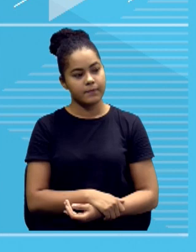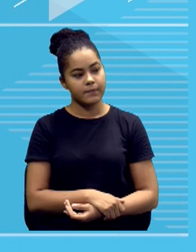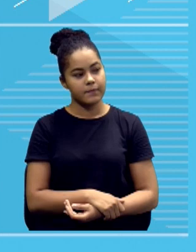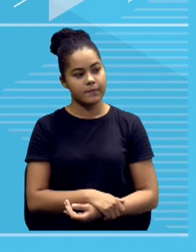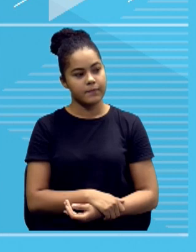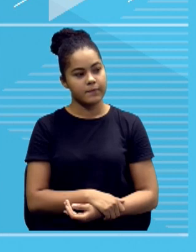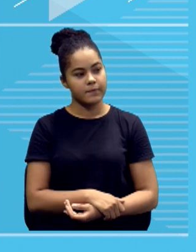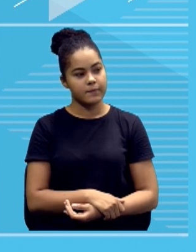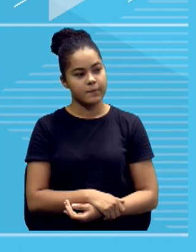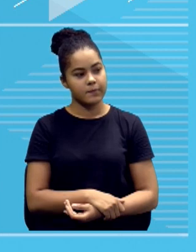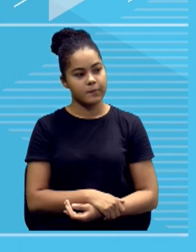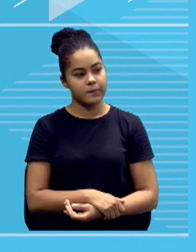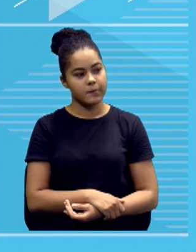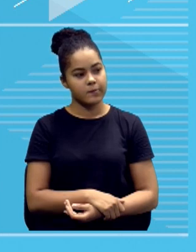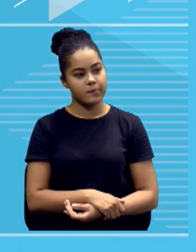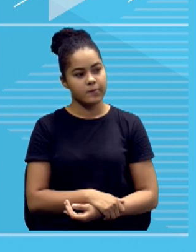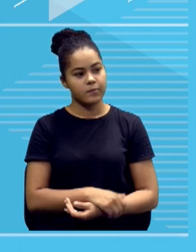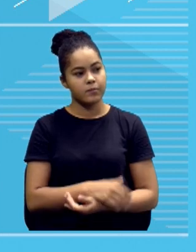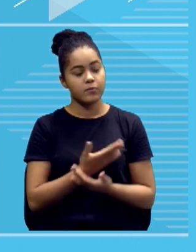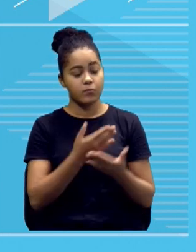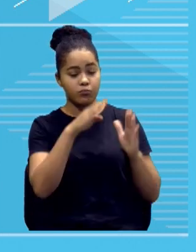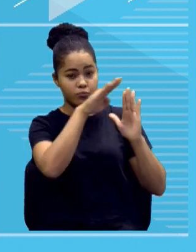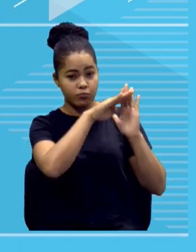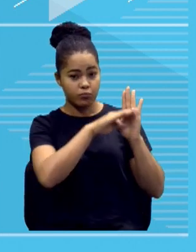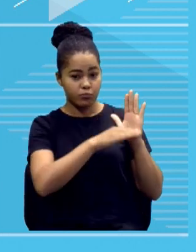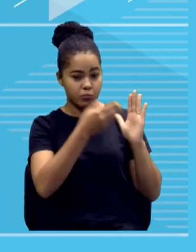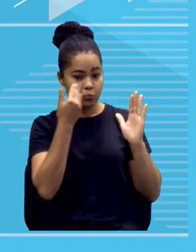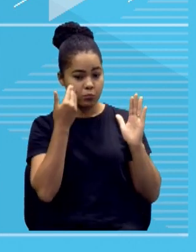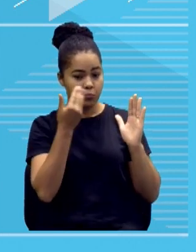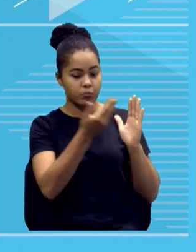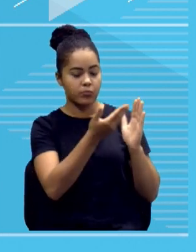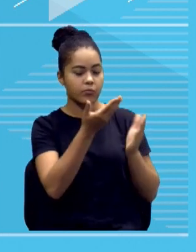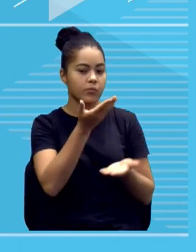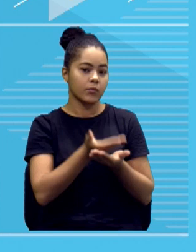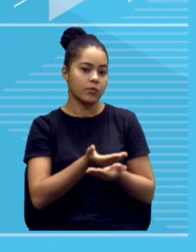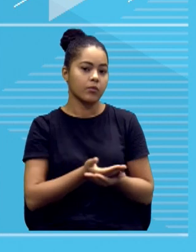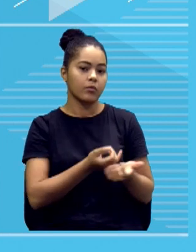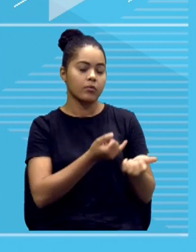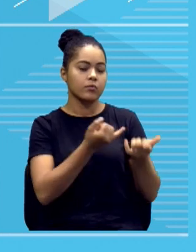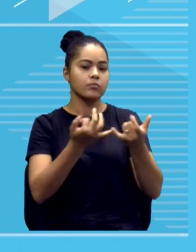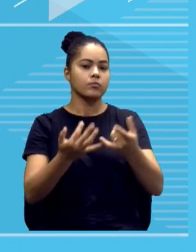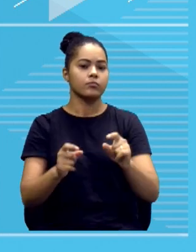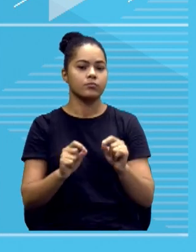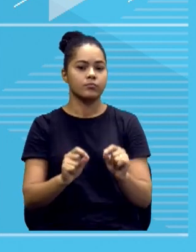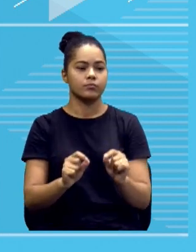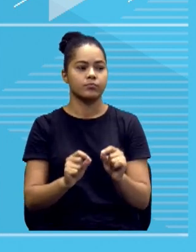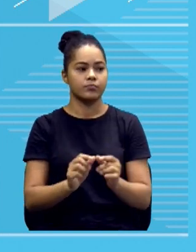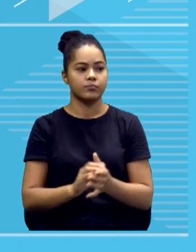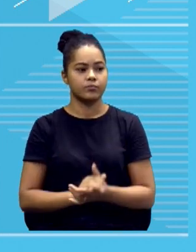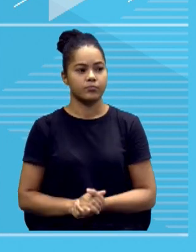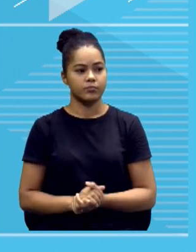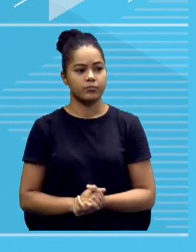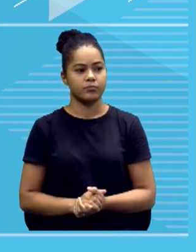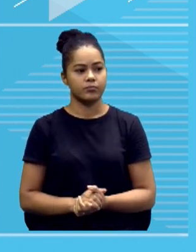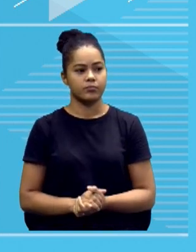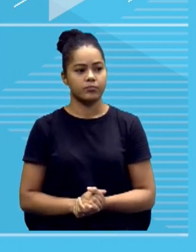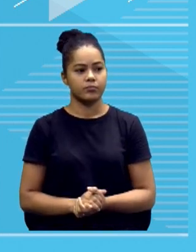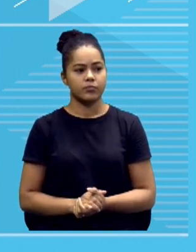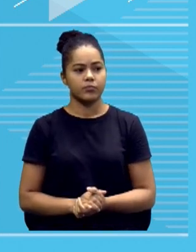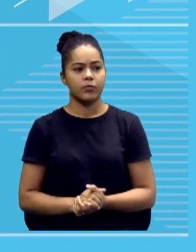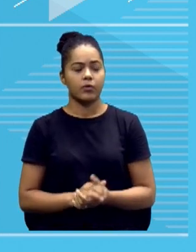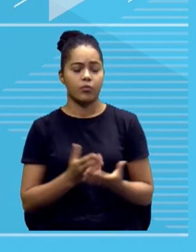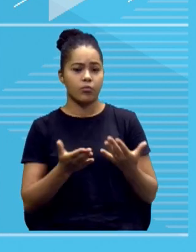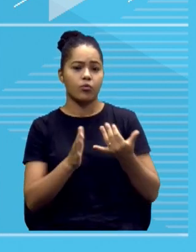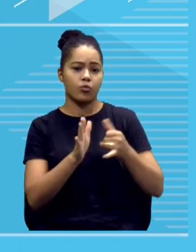Nosso roteiro da aula de hoje fala o seguinte: a gente entender geradores e receptores elétricos